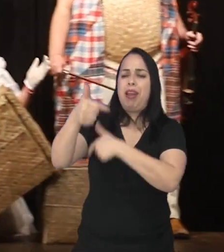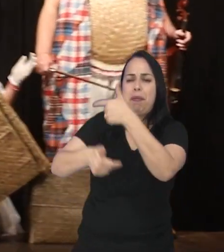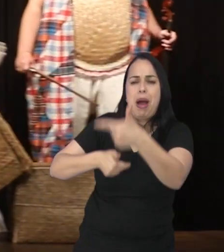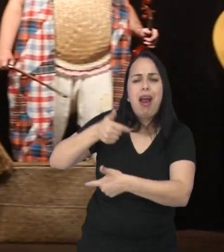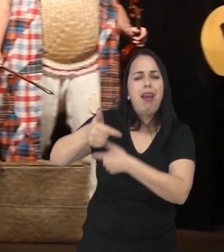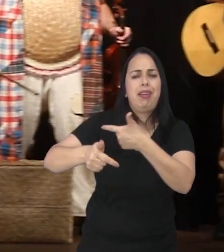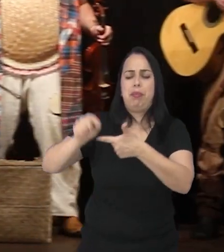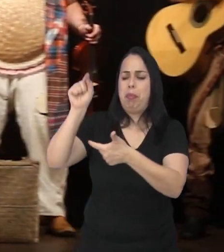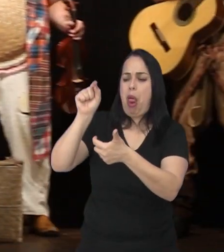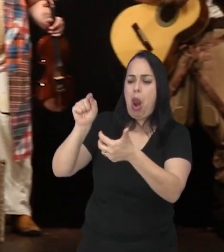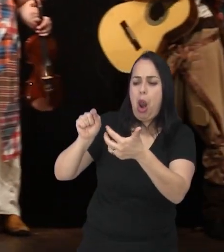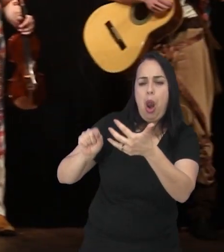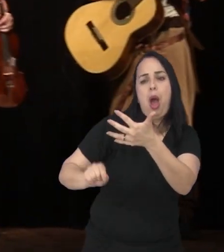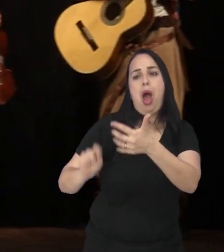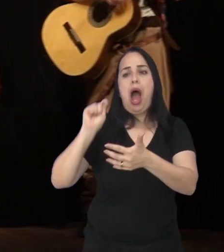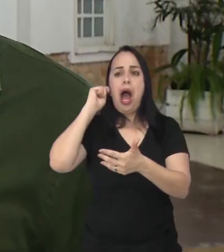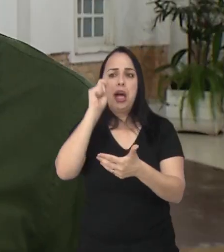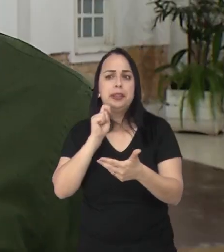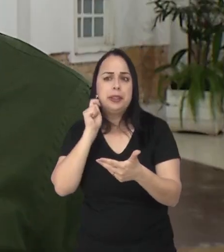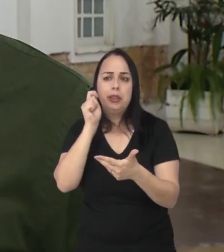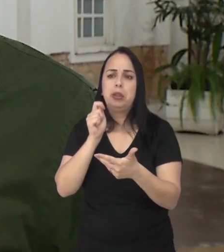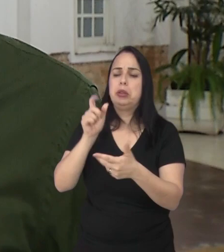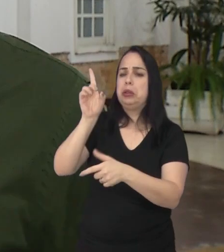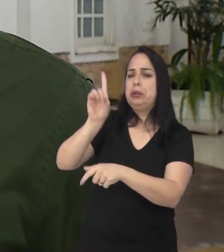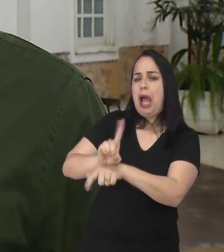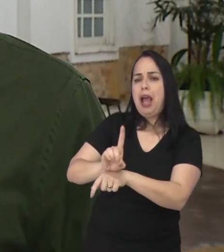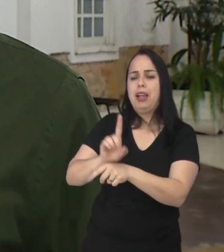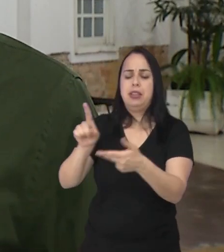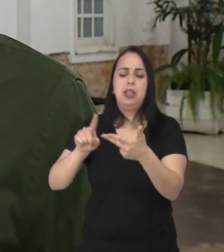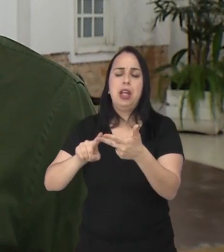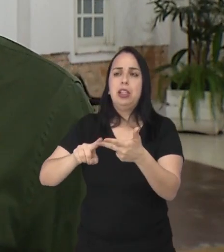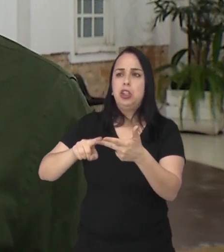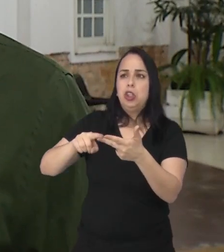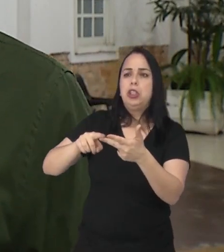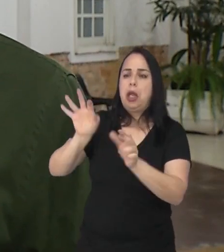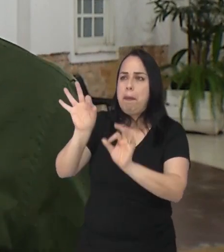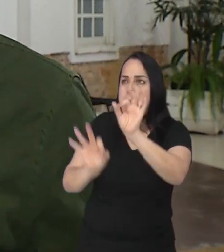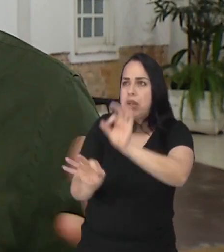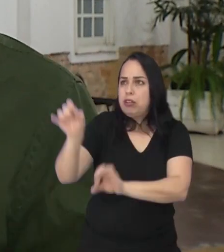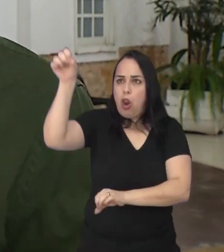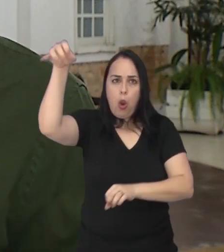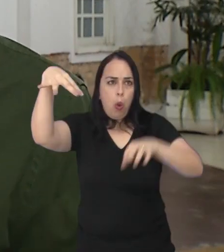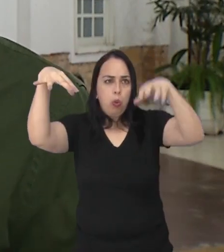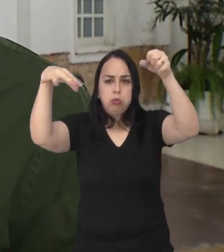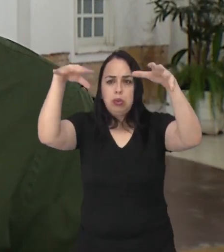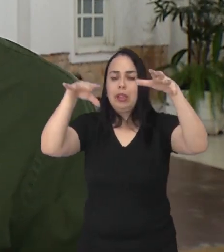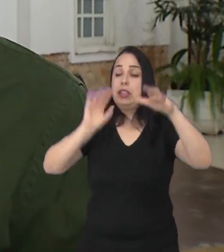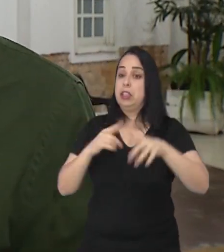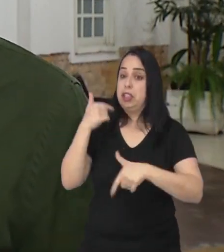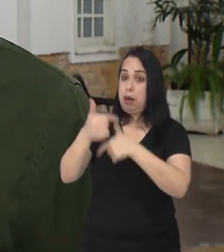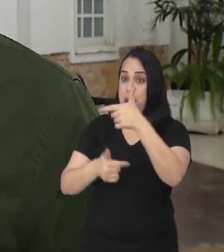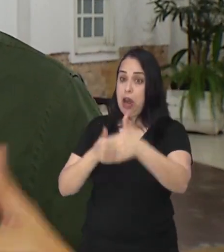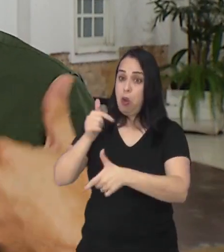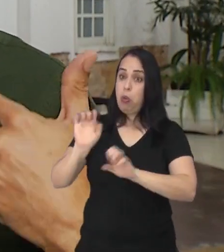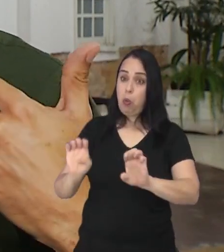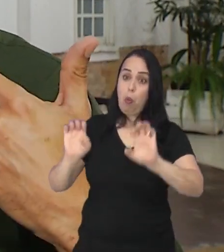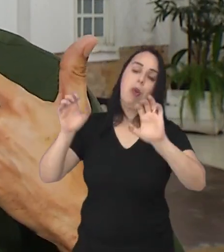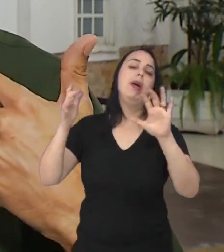atrizes, cenógrafos, figurinistas, produtores, técnicos de som, de luz, que trabalharam neste